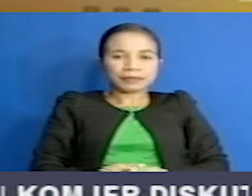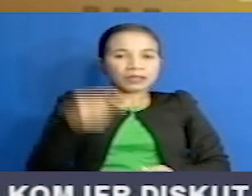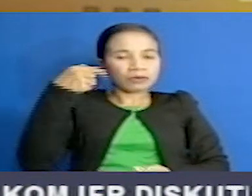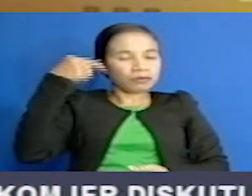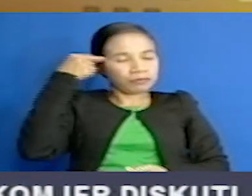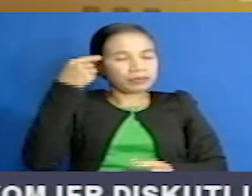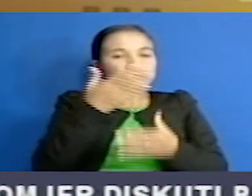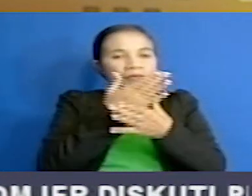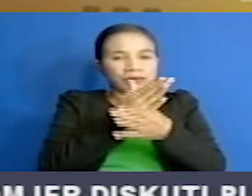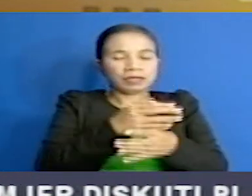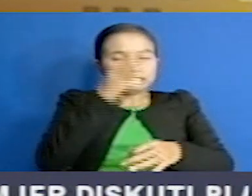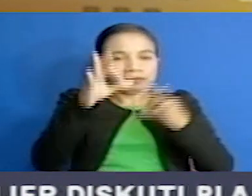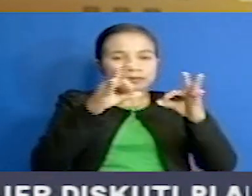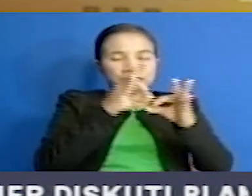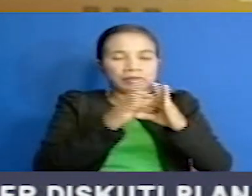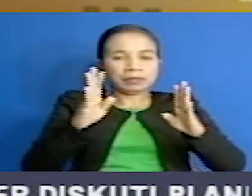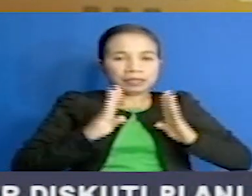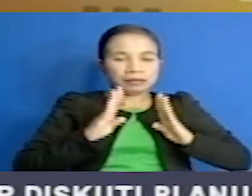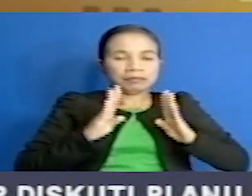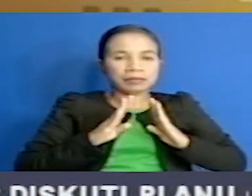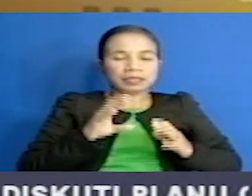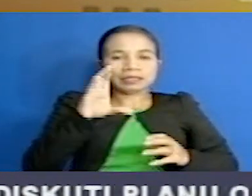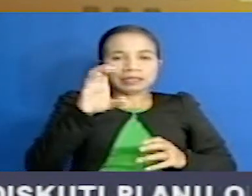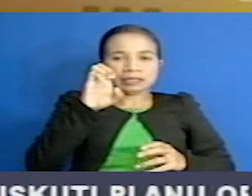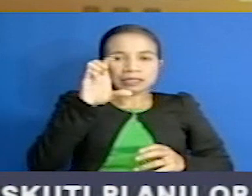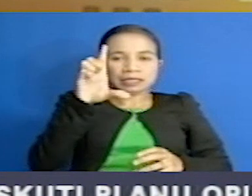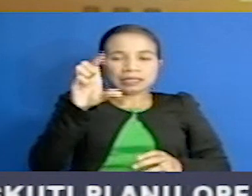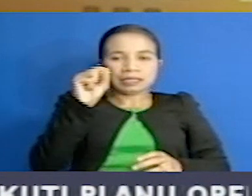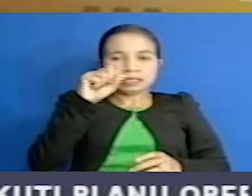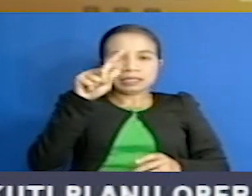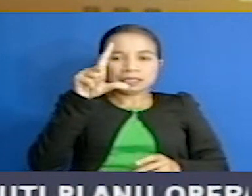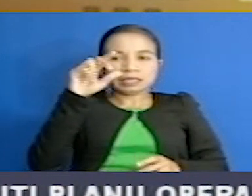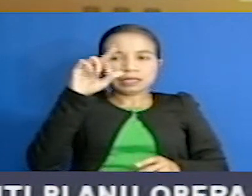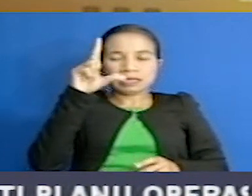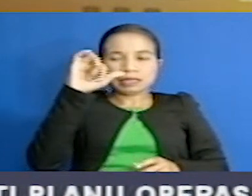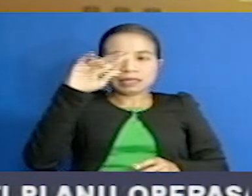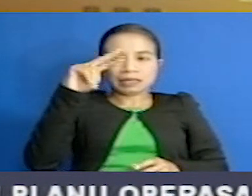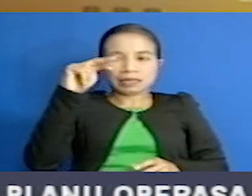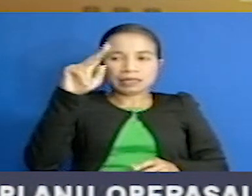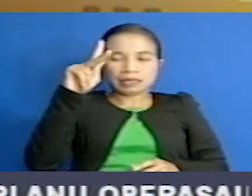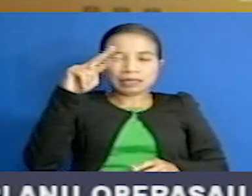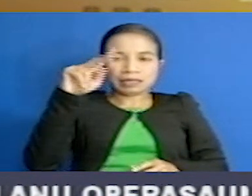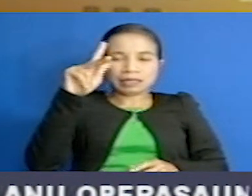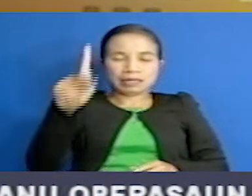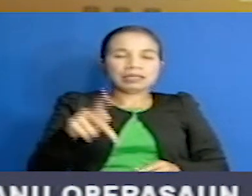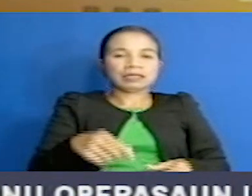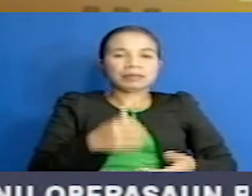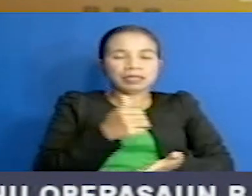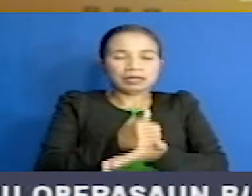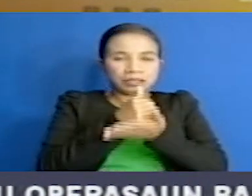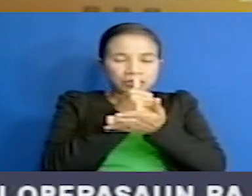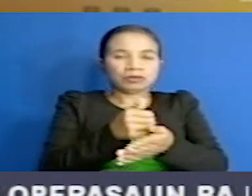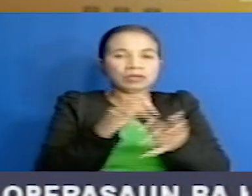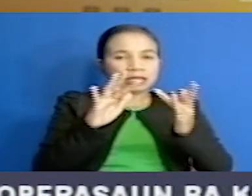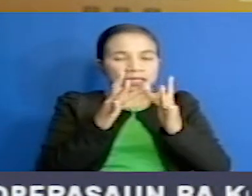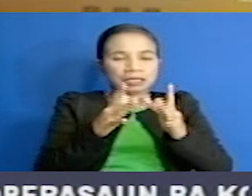Governo atribuiu na confiança da empresa Ceslin, sociedade anônima, o nivelar para o investimento, rede internet para consumidores